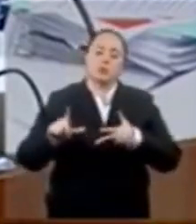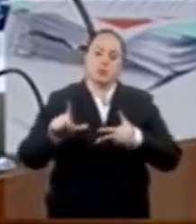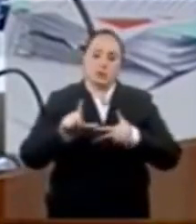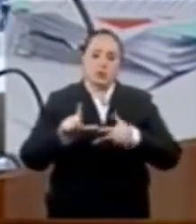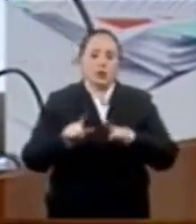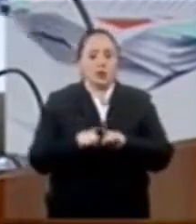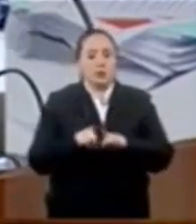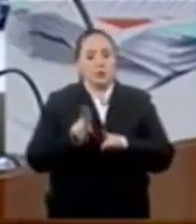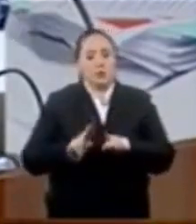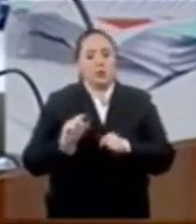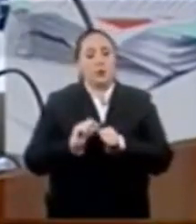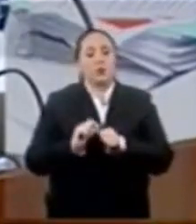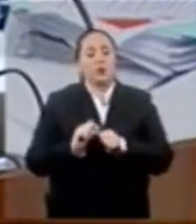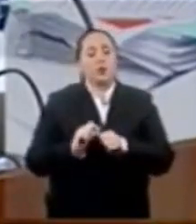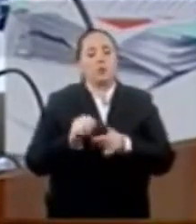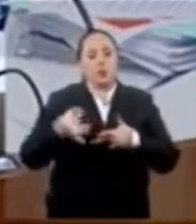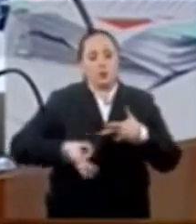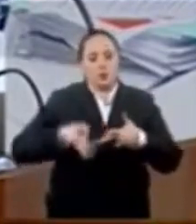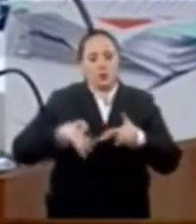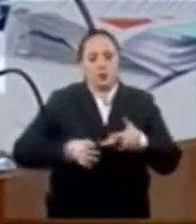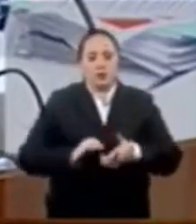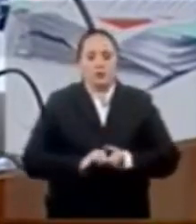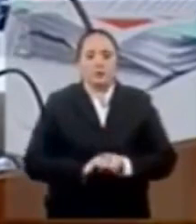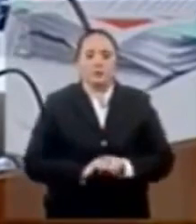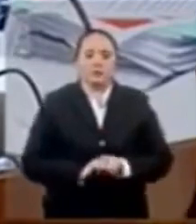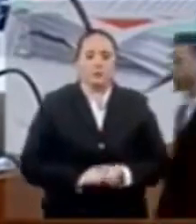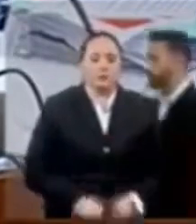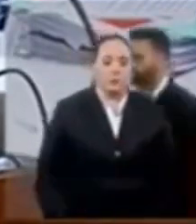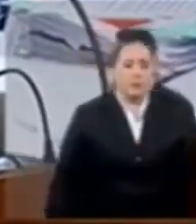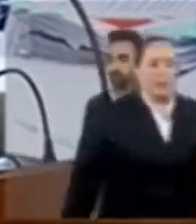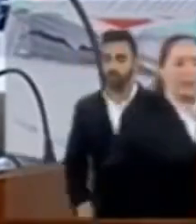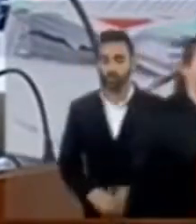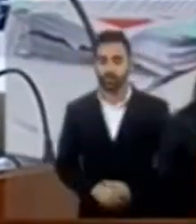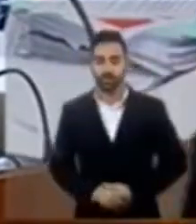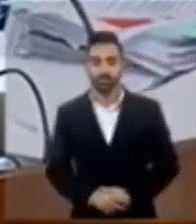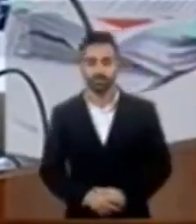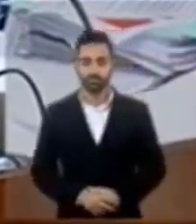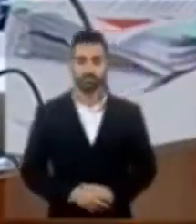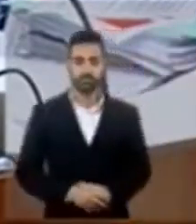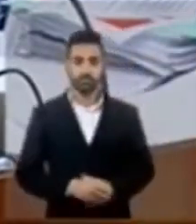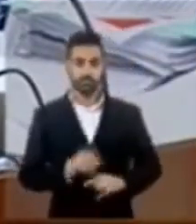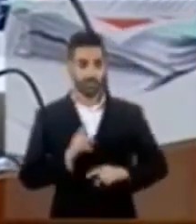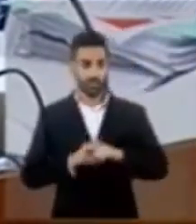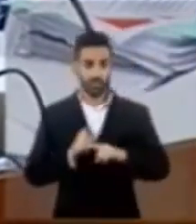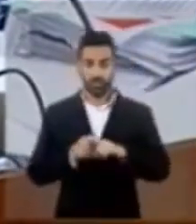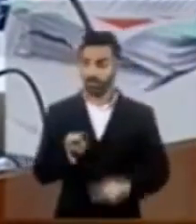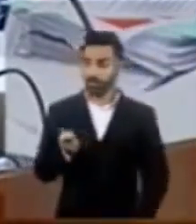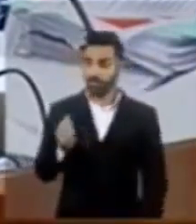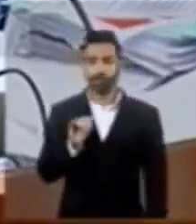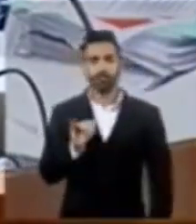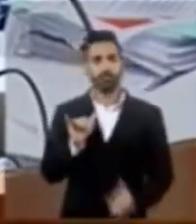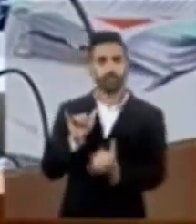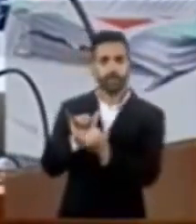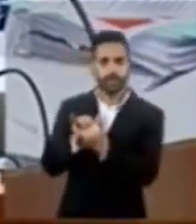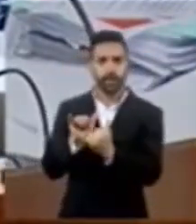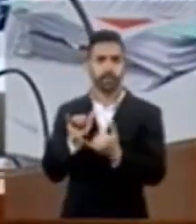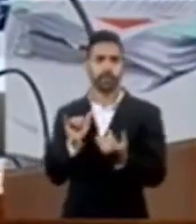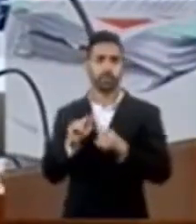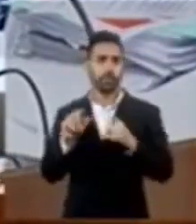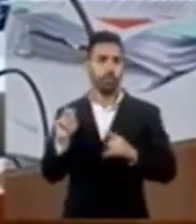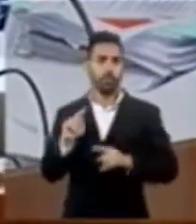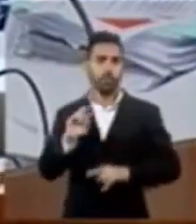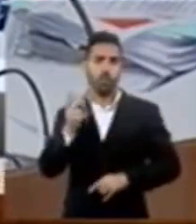concretamente aplicada pelo Judiciário. Até porque indulto, seja graça, o perdão